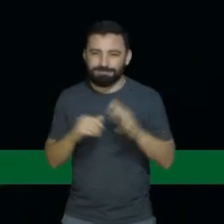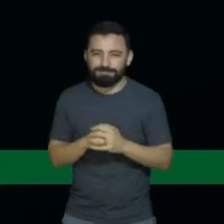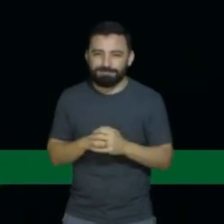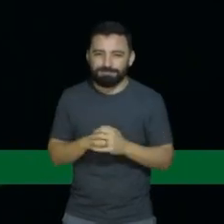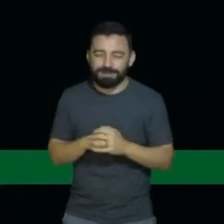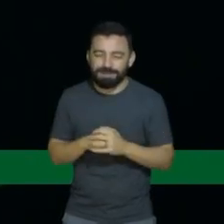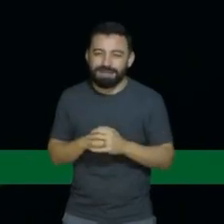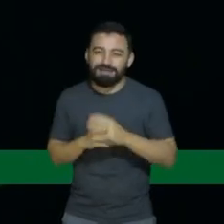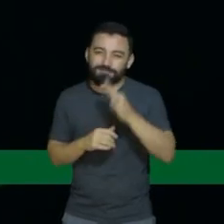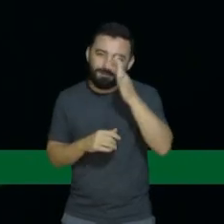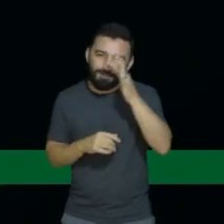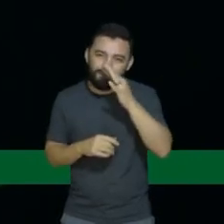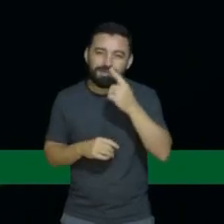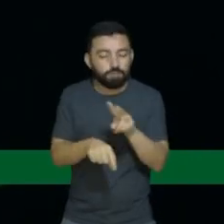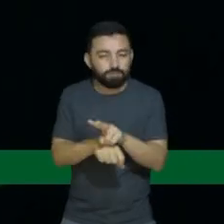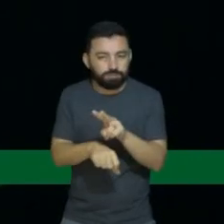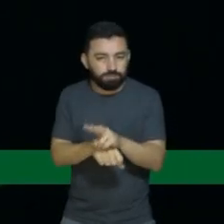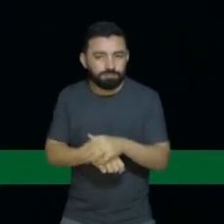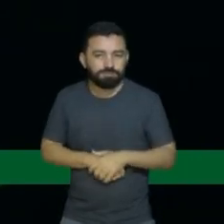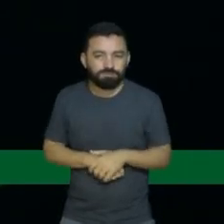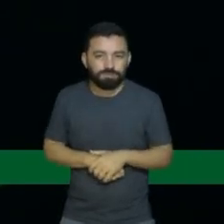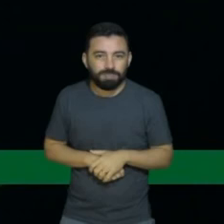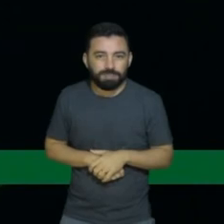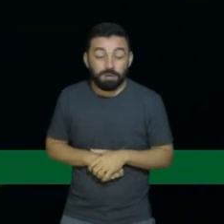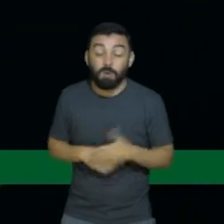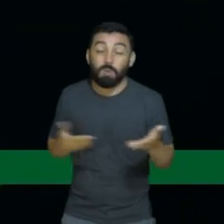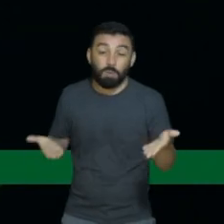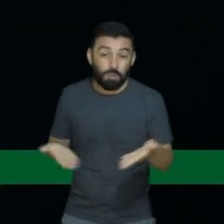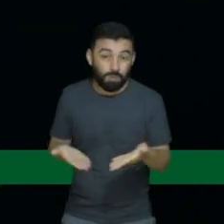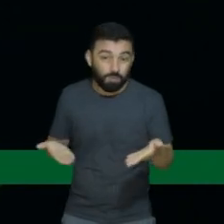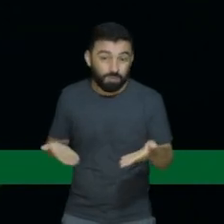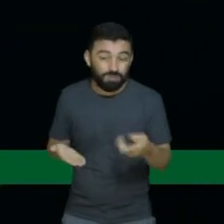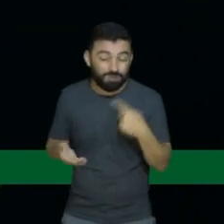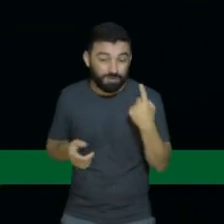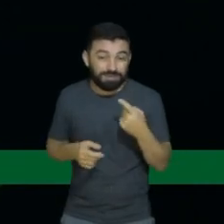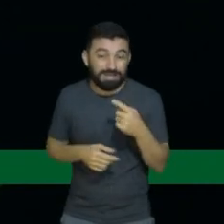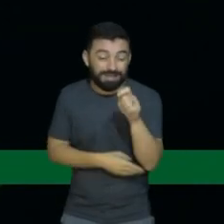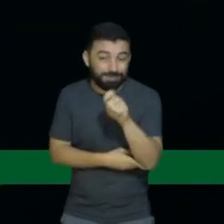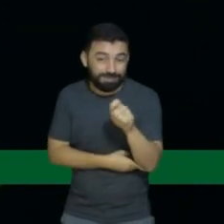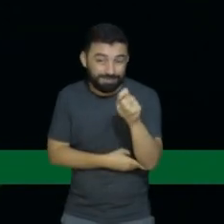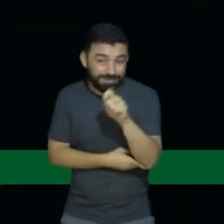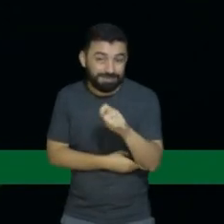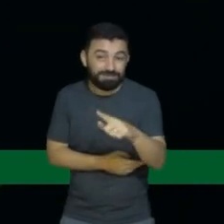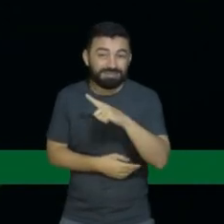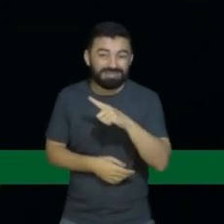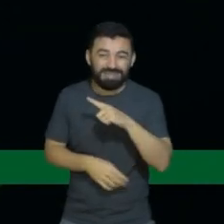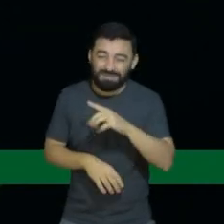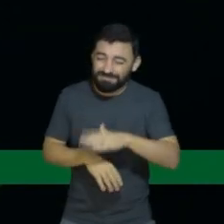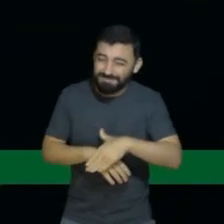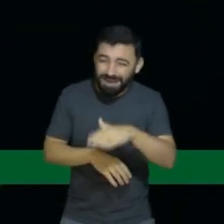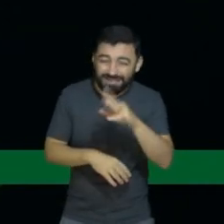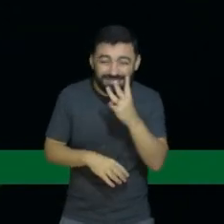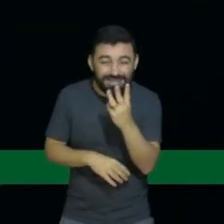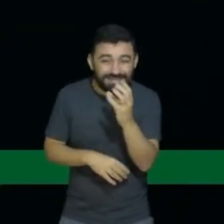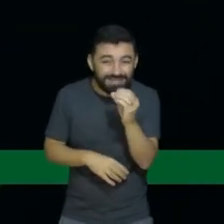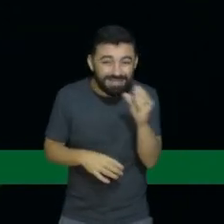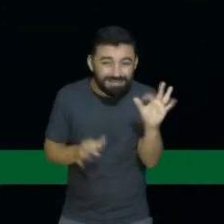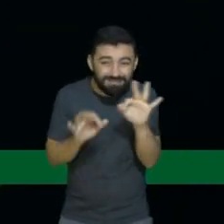da tulipa vermelha em todo o estado. Atualmente, a nossa associação beneficia mais de 300